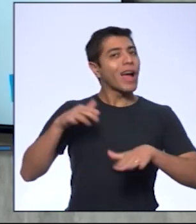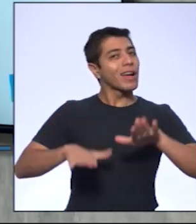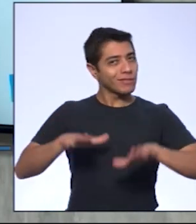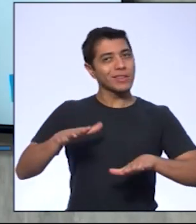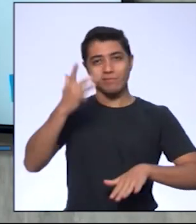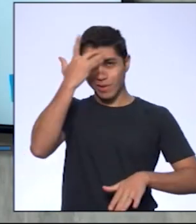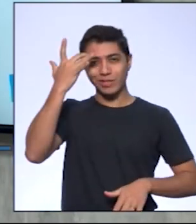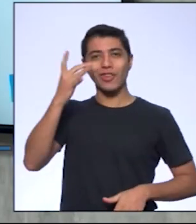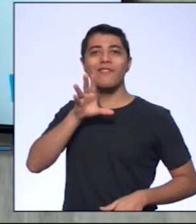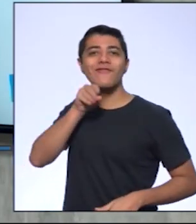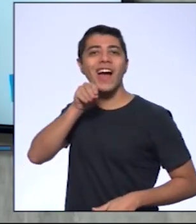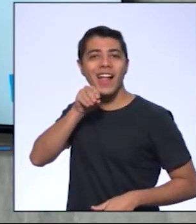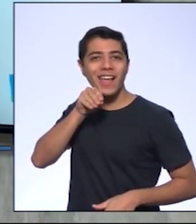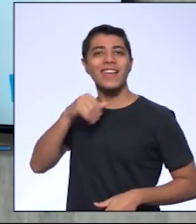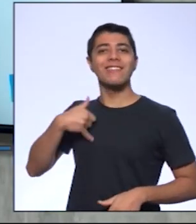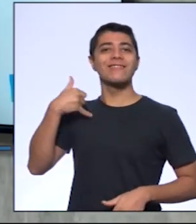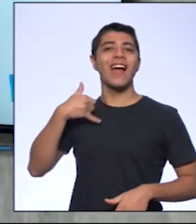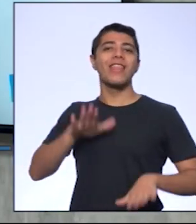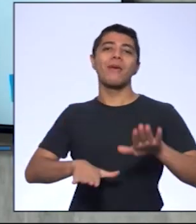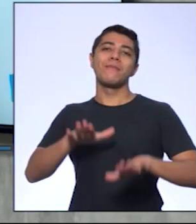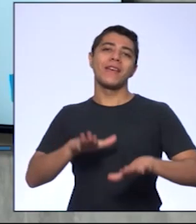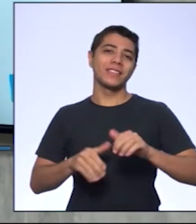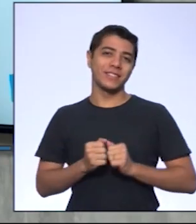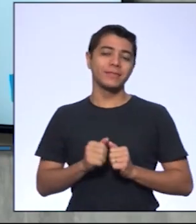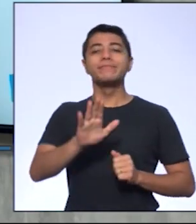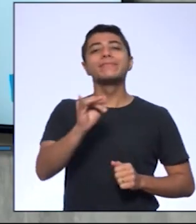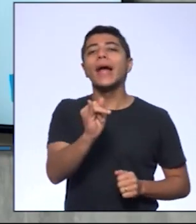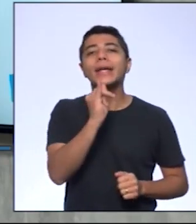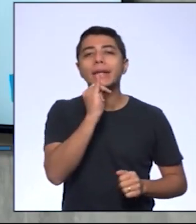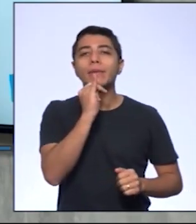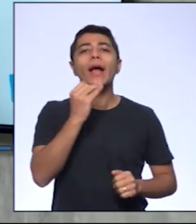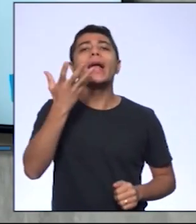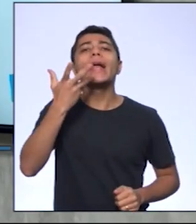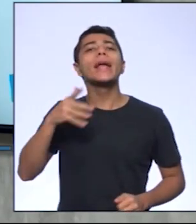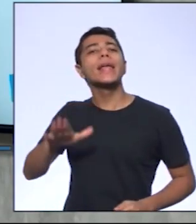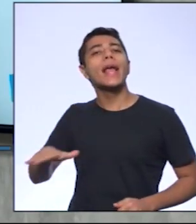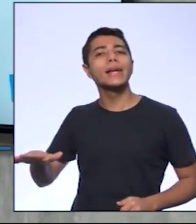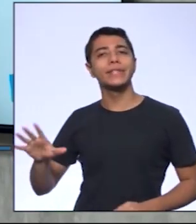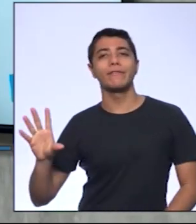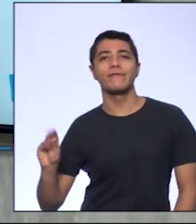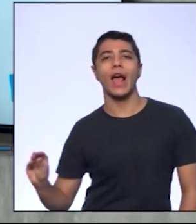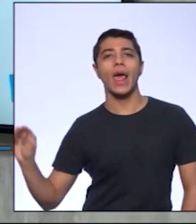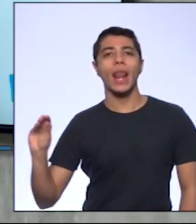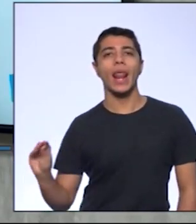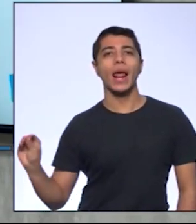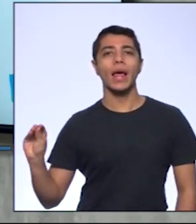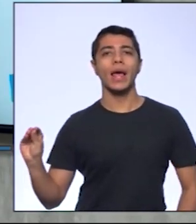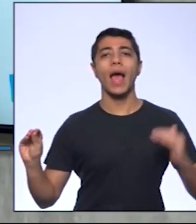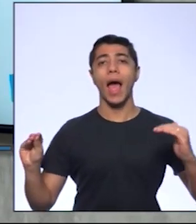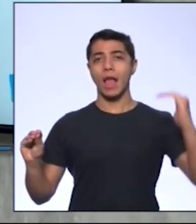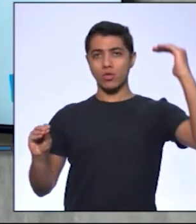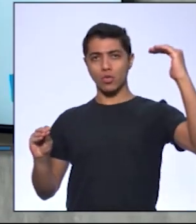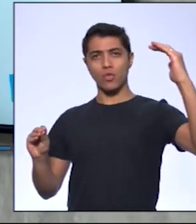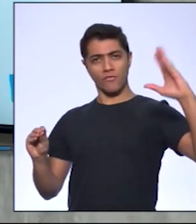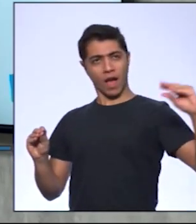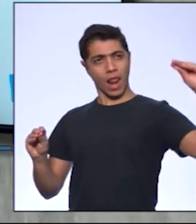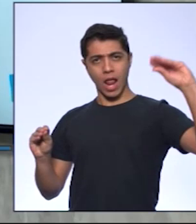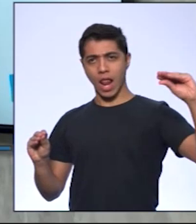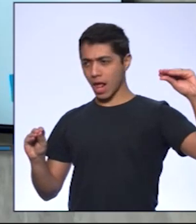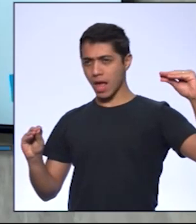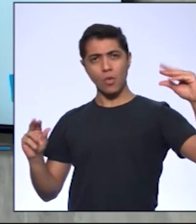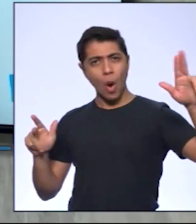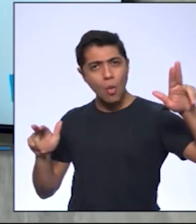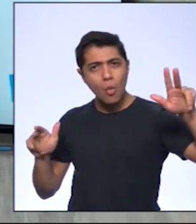fala. Então, nós temos uma expectativa em relação à fala da criança diferente da fala do adulto. Não é esperado que